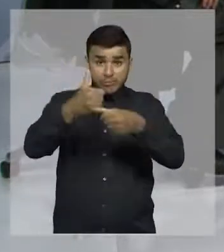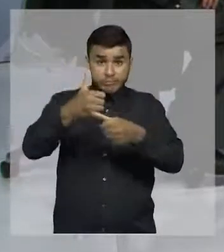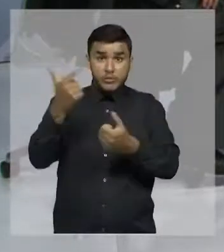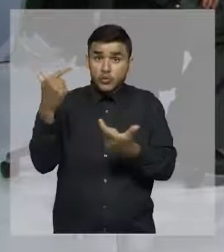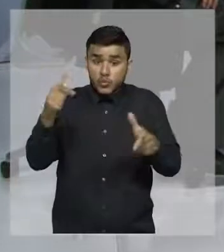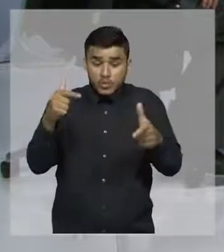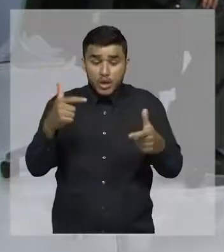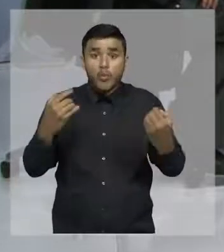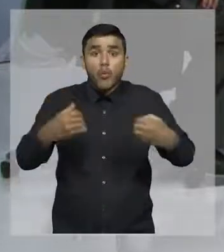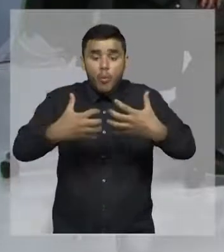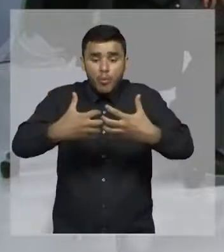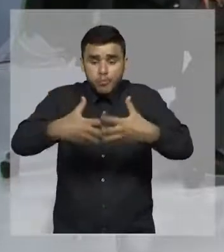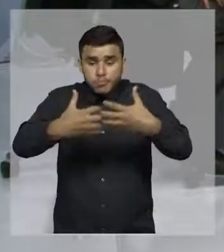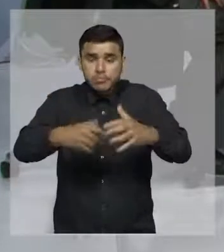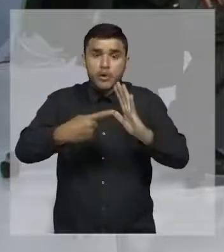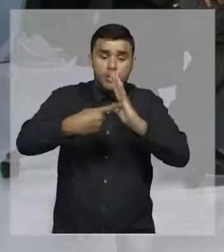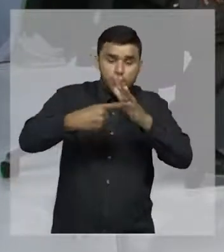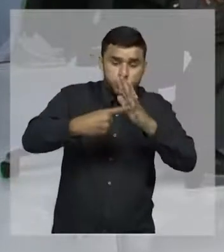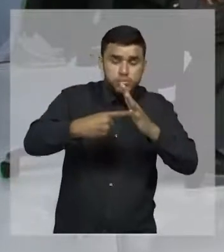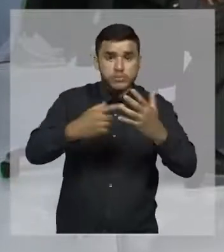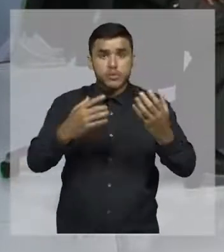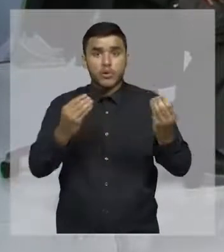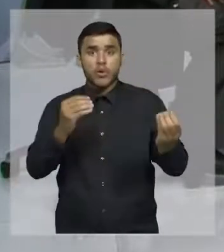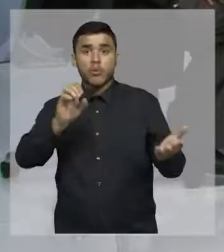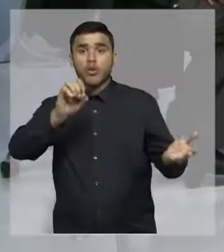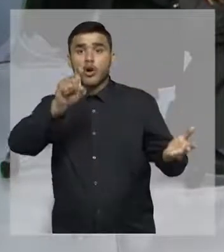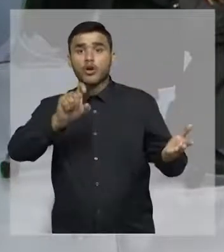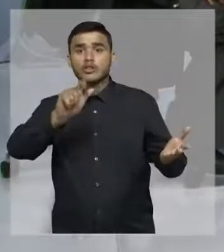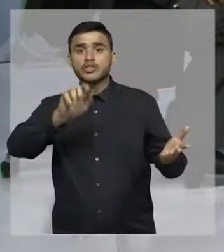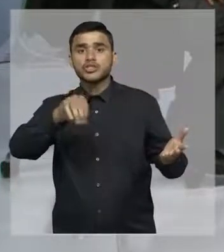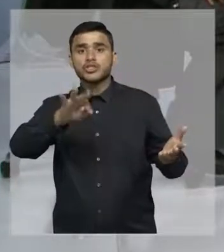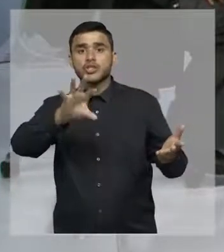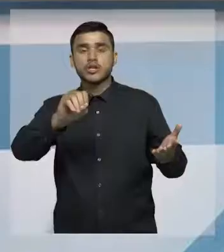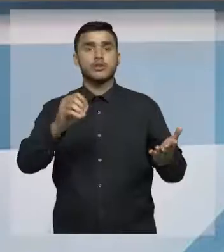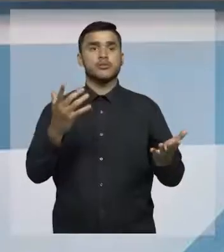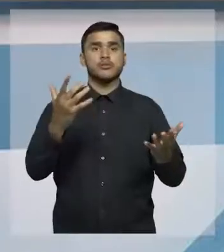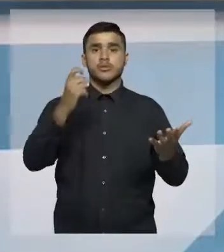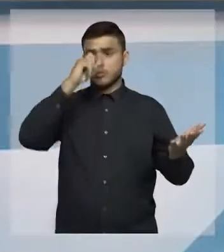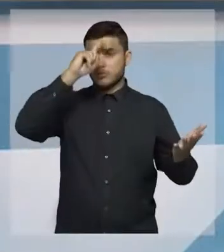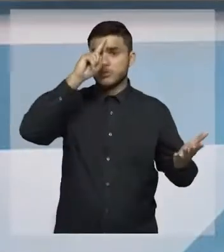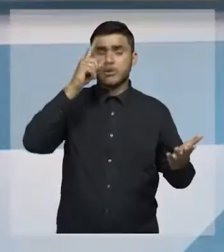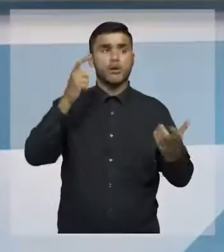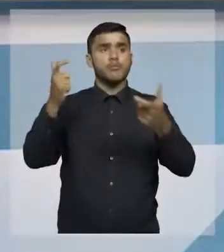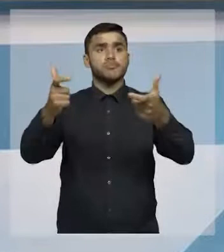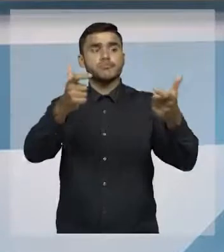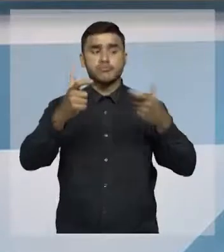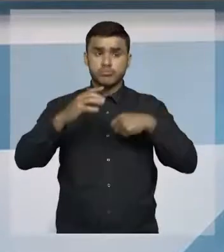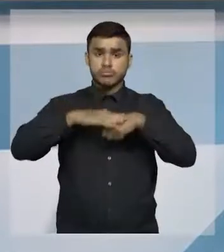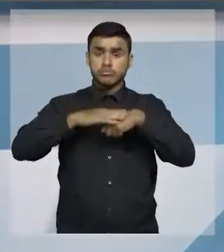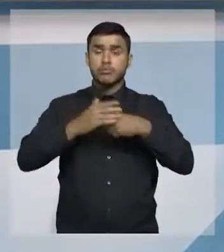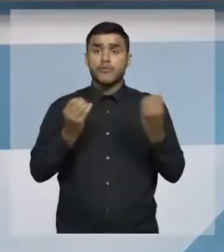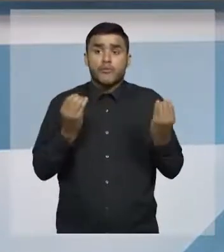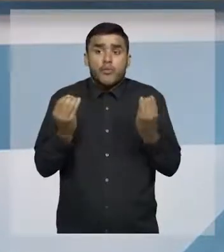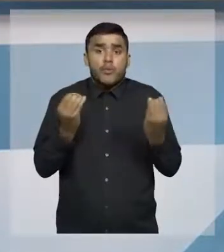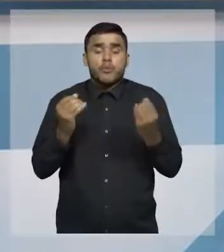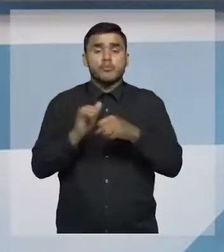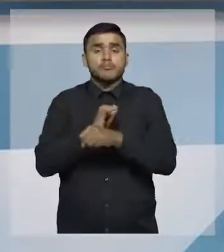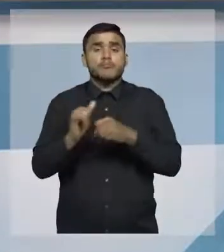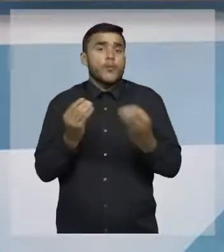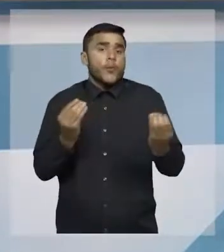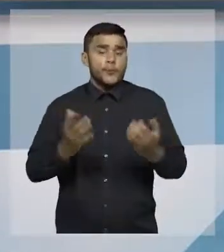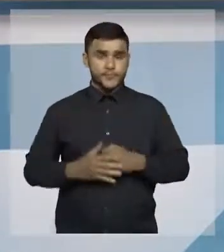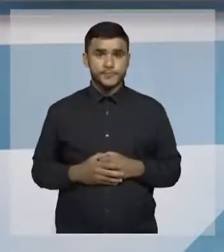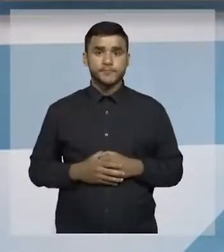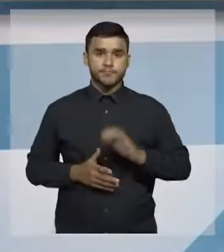que essa paralisação chegasse a esse caos sem se ter o que comumente o senso comum chama de plano B. Um instante só e a gente